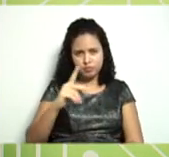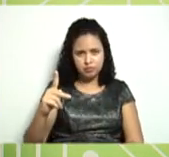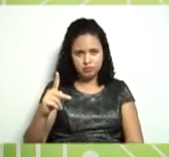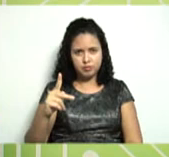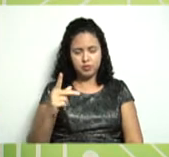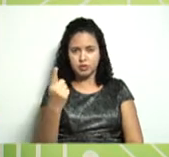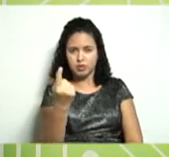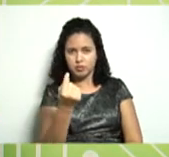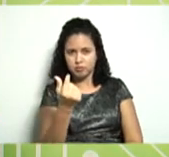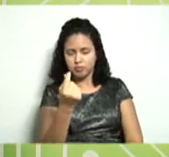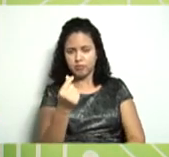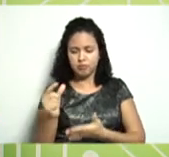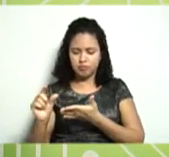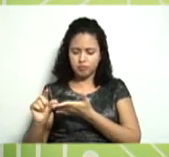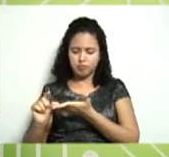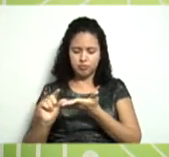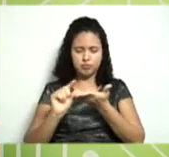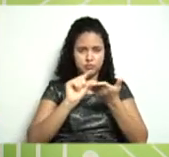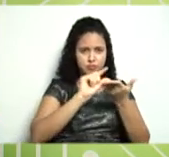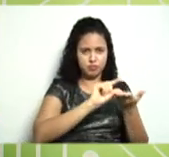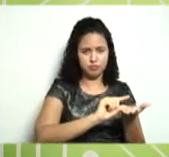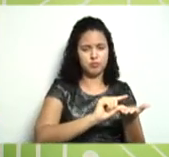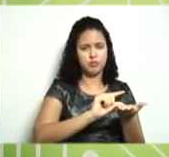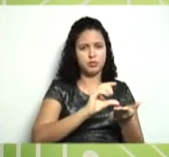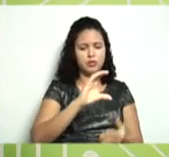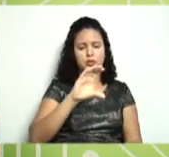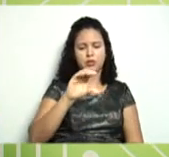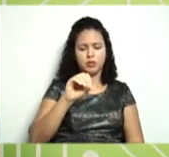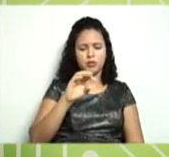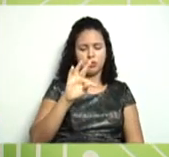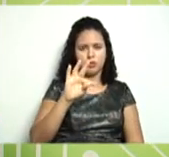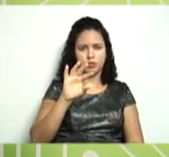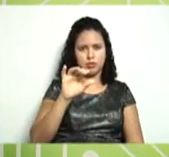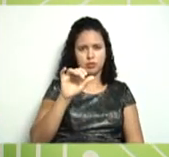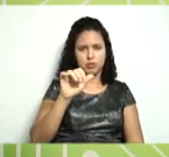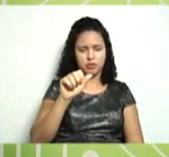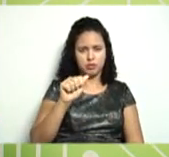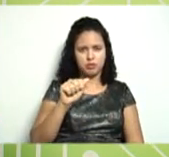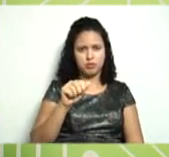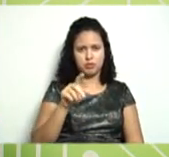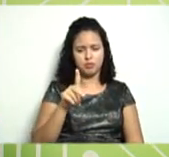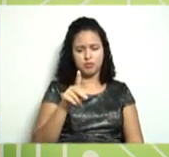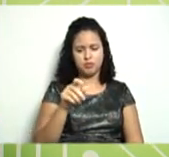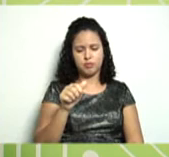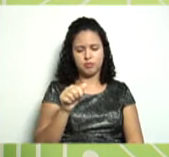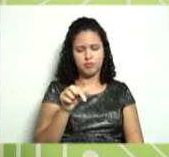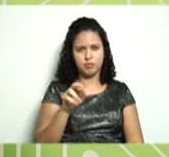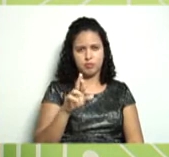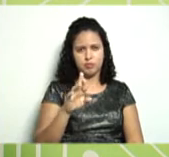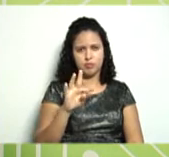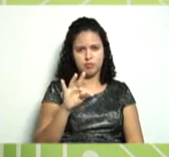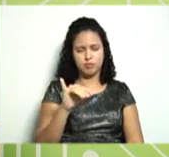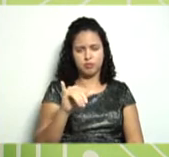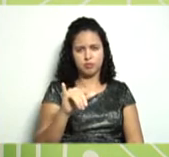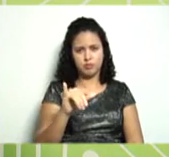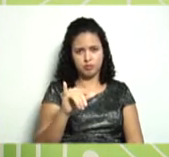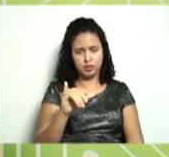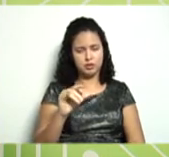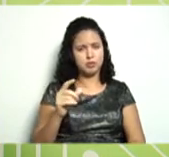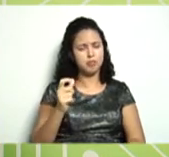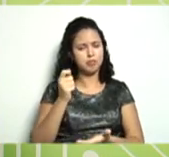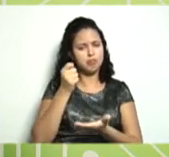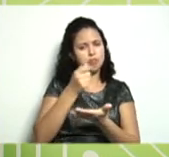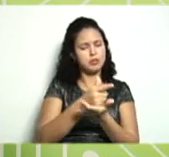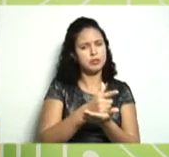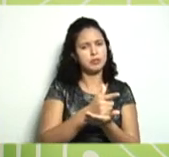uma cota parte. Olha, entra com uma cota parte. Estou tirando a minha cota parte do bolso, financeiramente. Seja